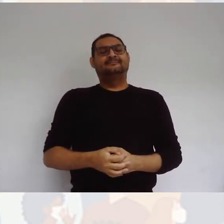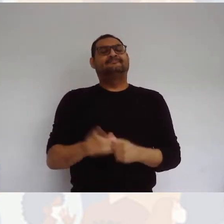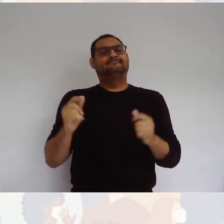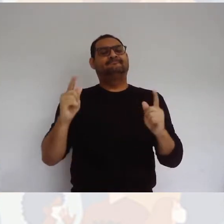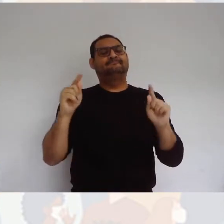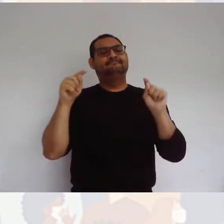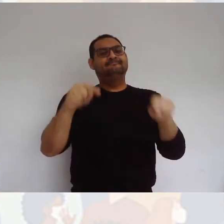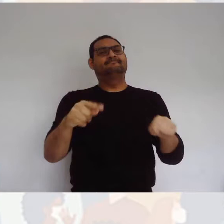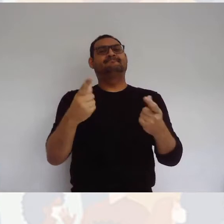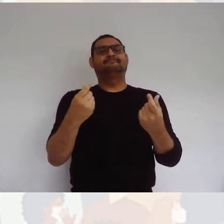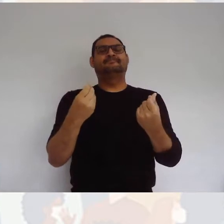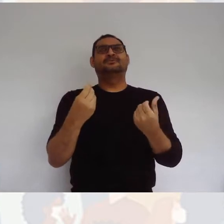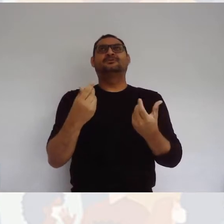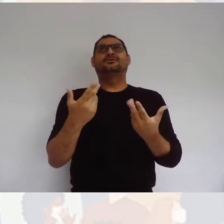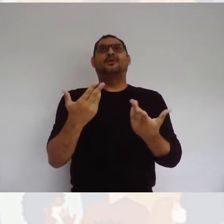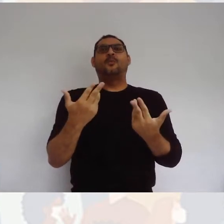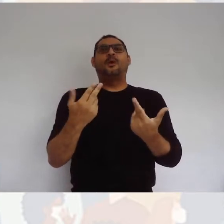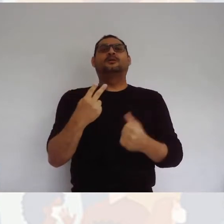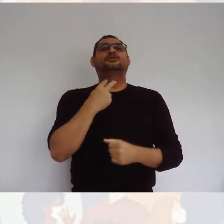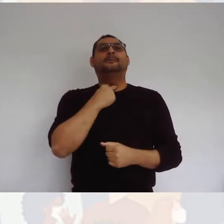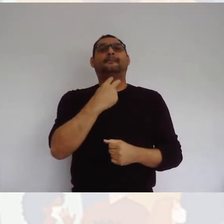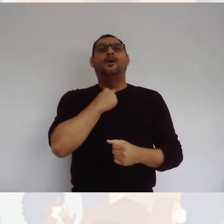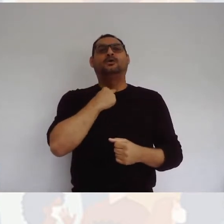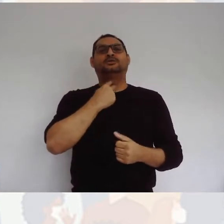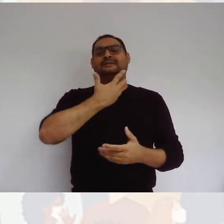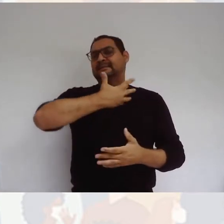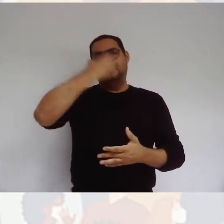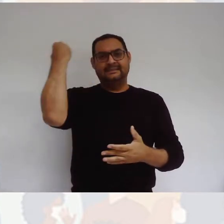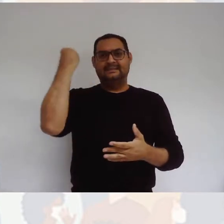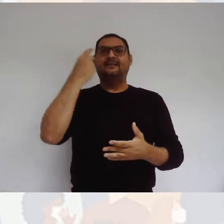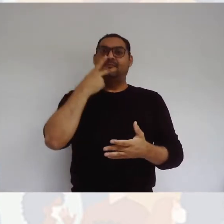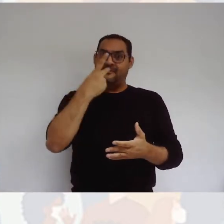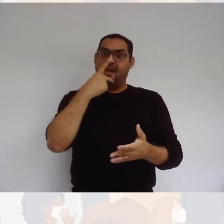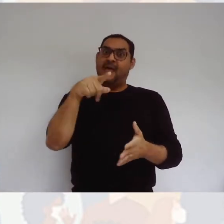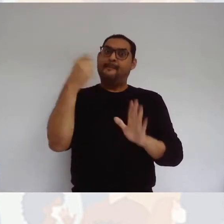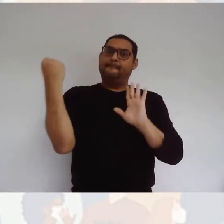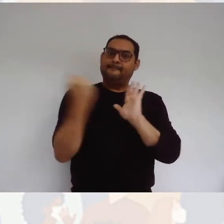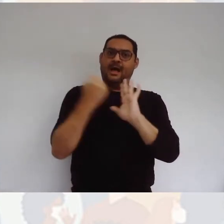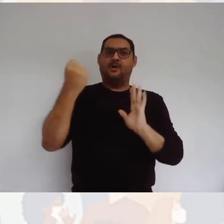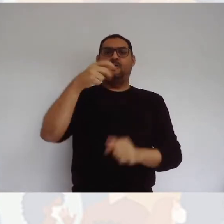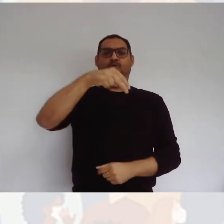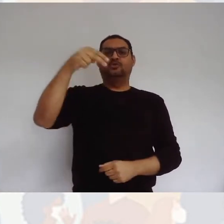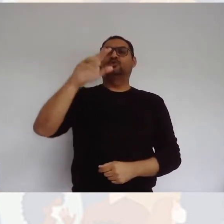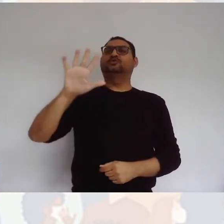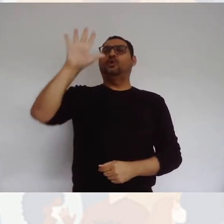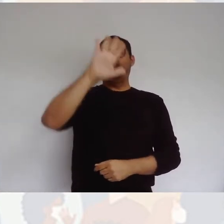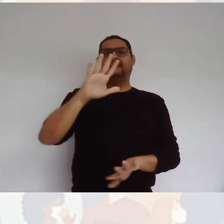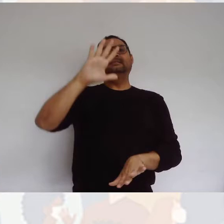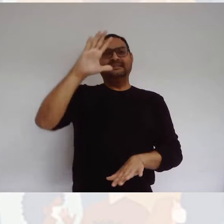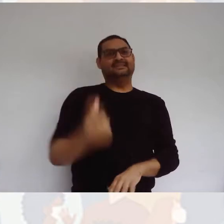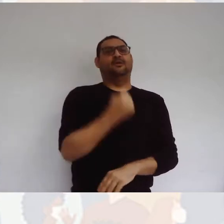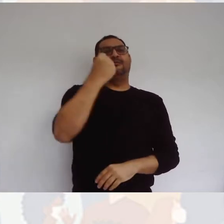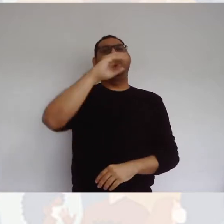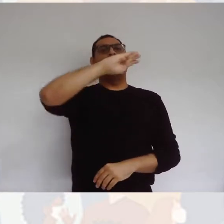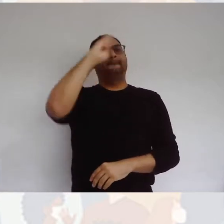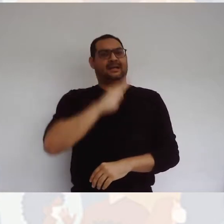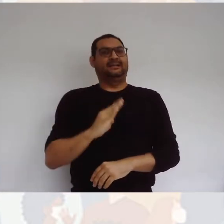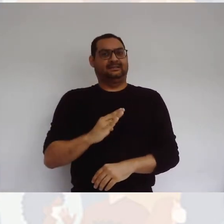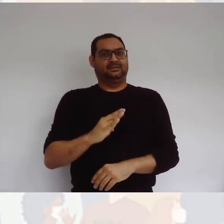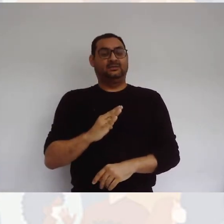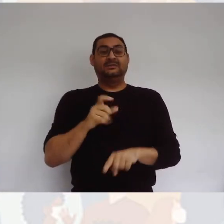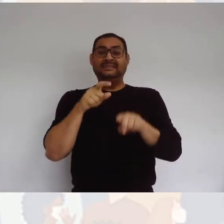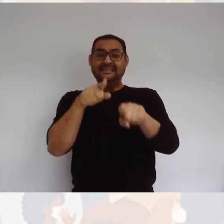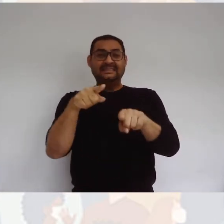muito louvável, a gente não pode deixar de falar disso. Se vocês não